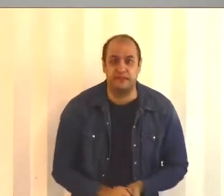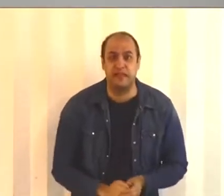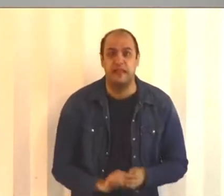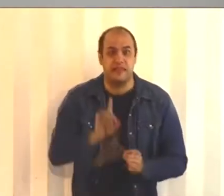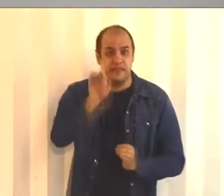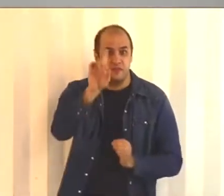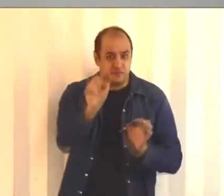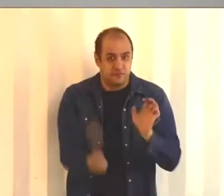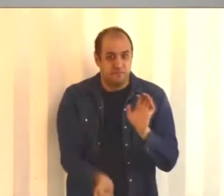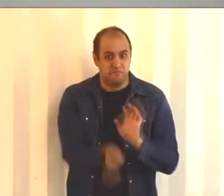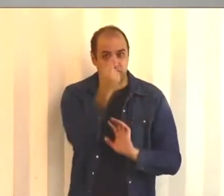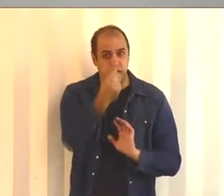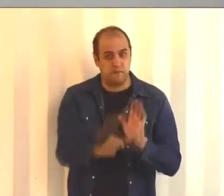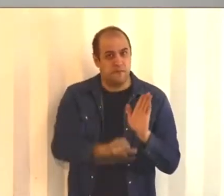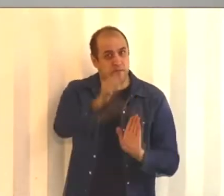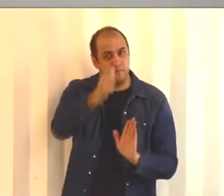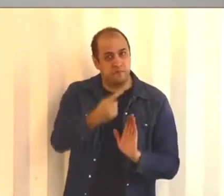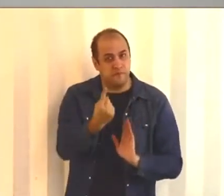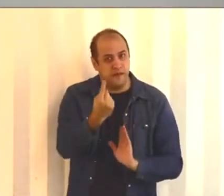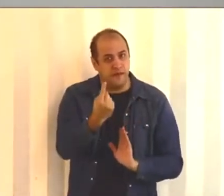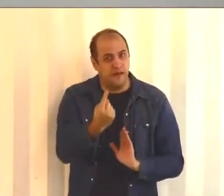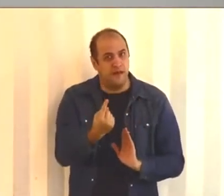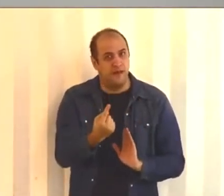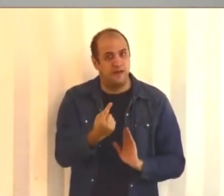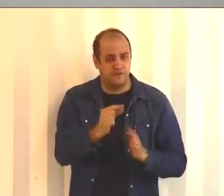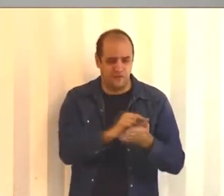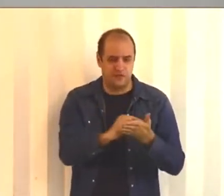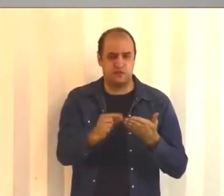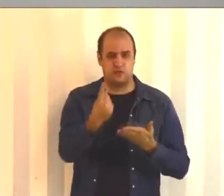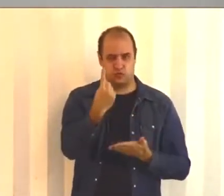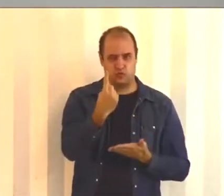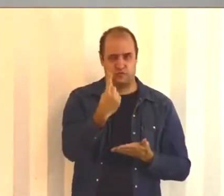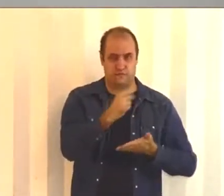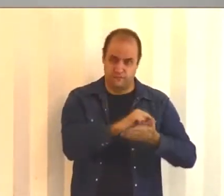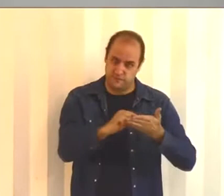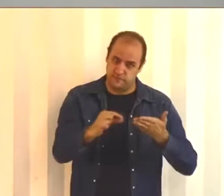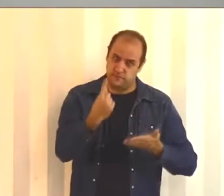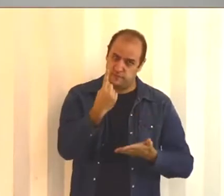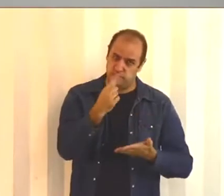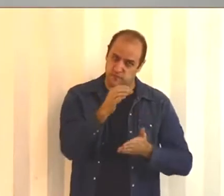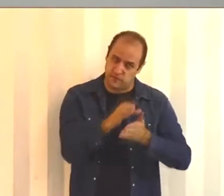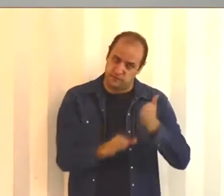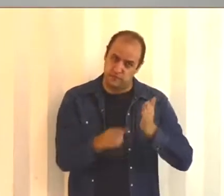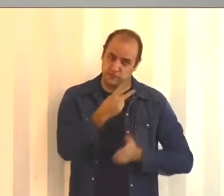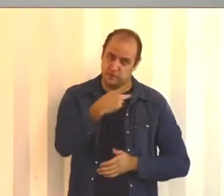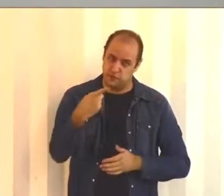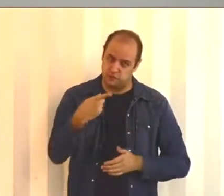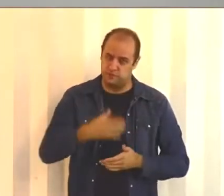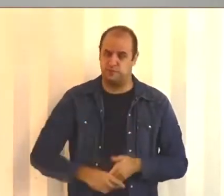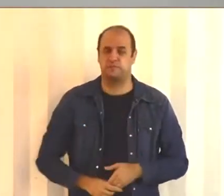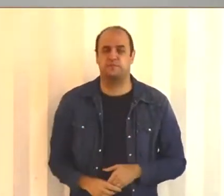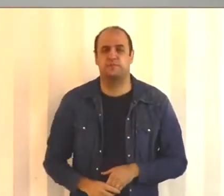aparecer aqui na família de Abraão e Sara está no versículo 1 do capítulo 21.